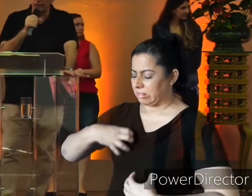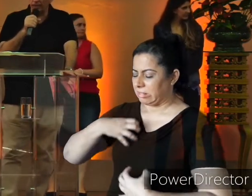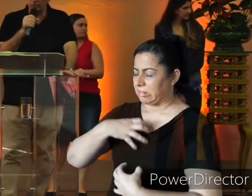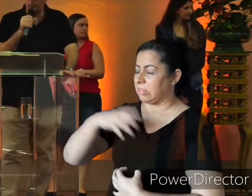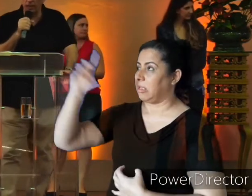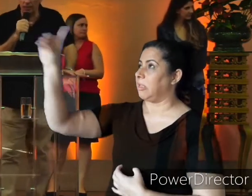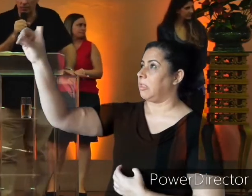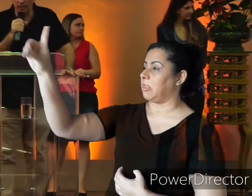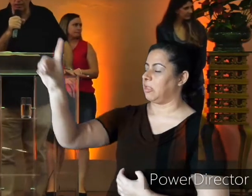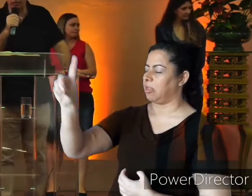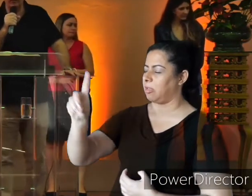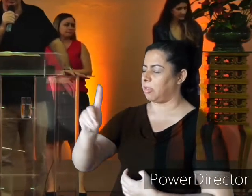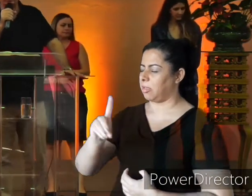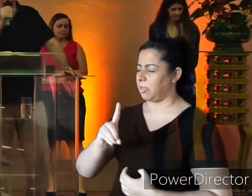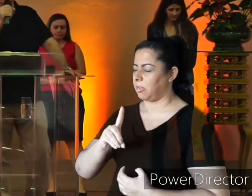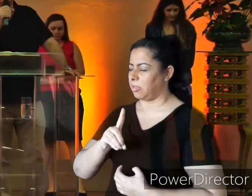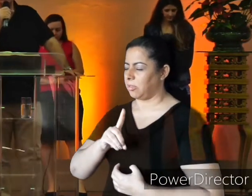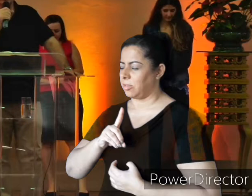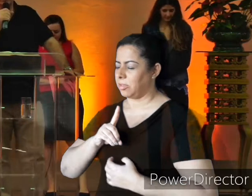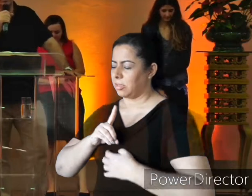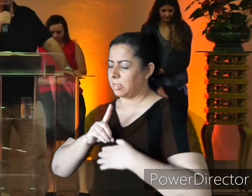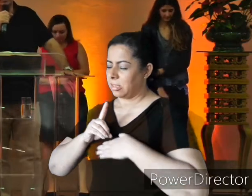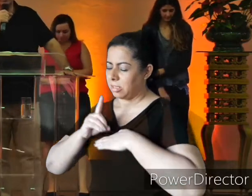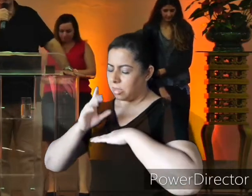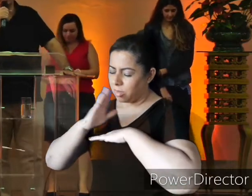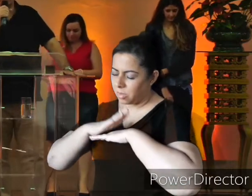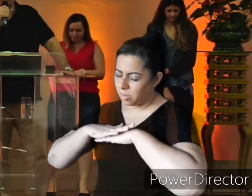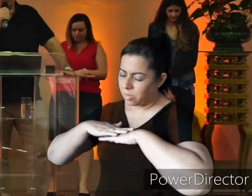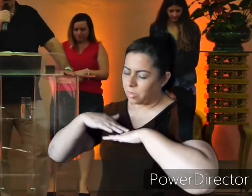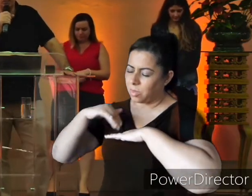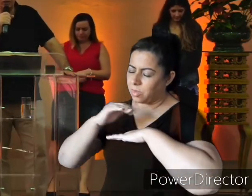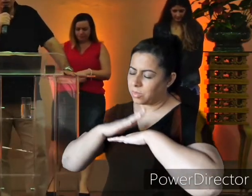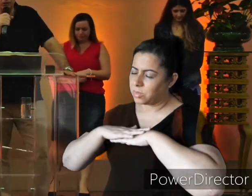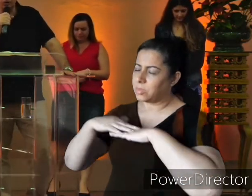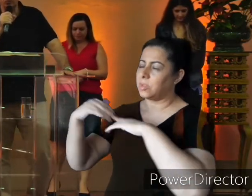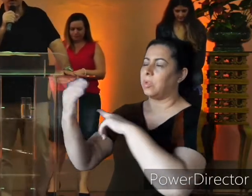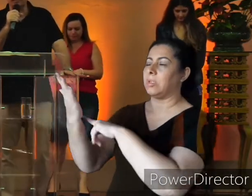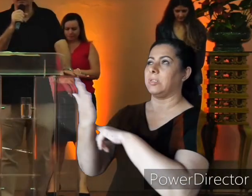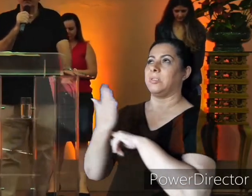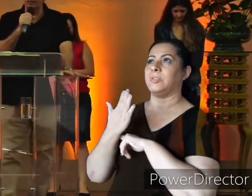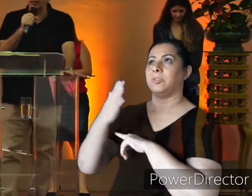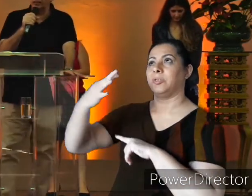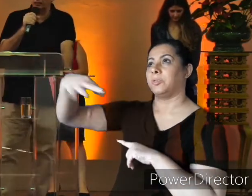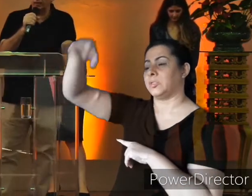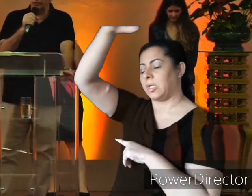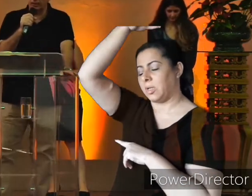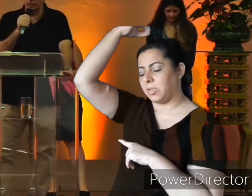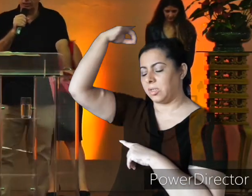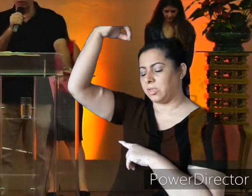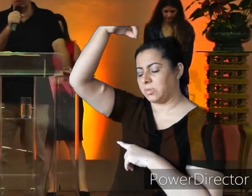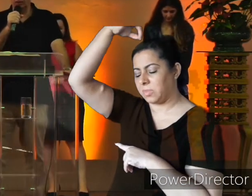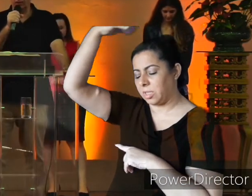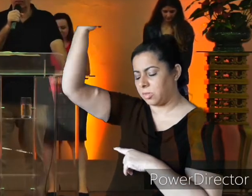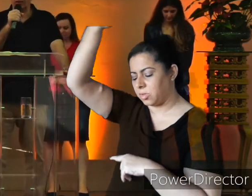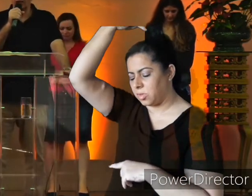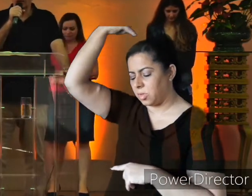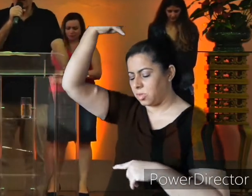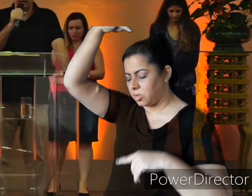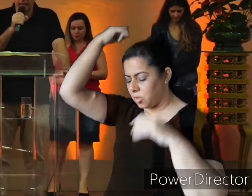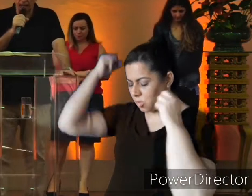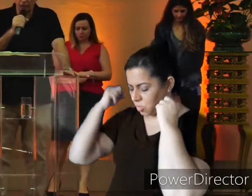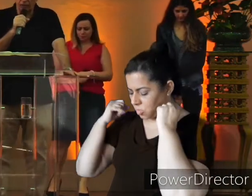Pai amado, nesse momento, mais uma vez, estamos em tua presença e te pedimos, Senhor, por cada vida que está nos